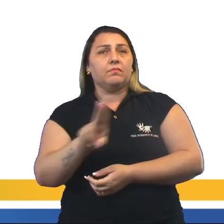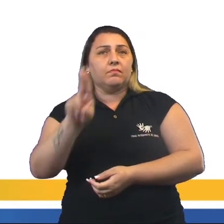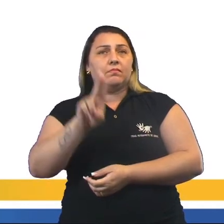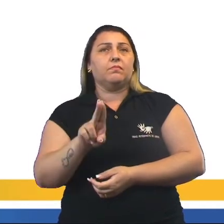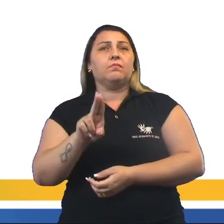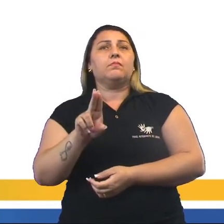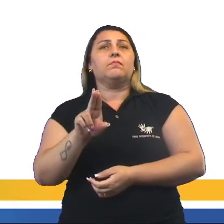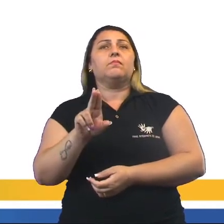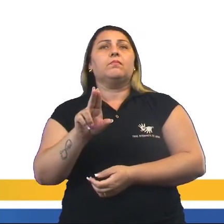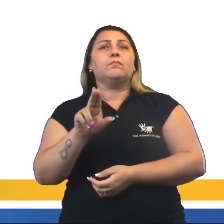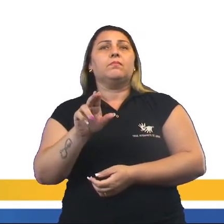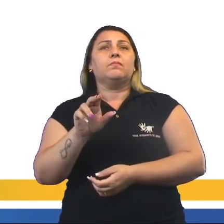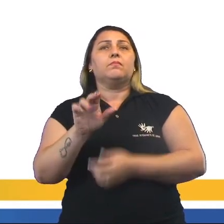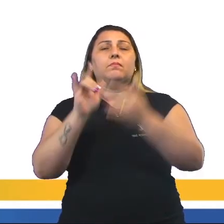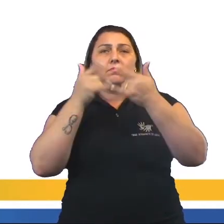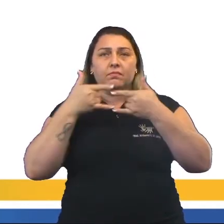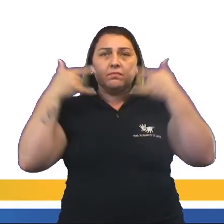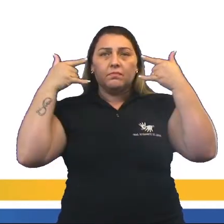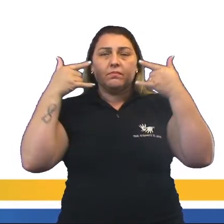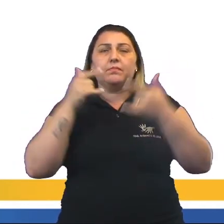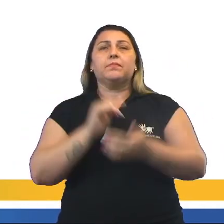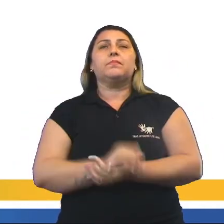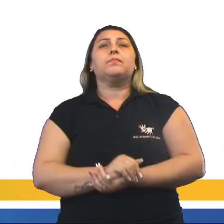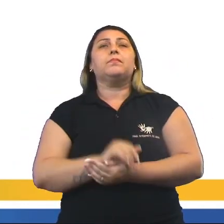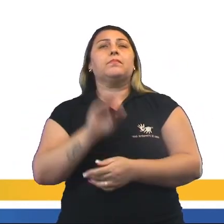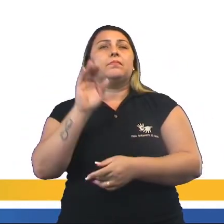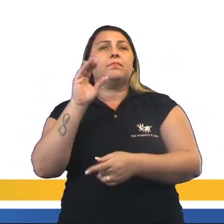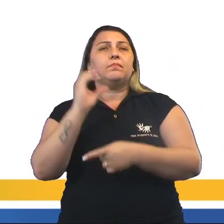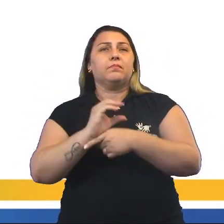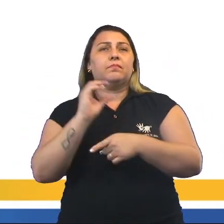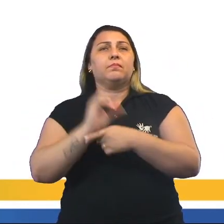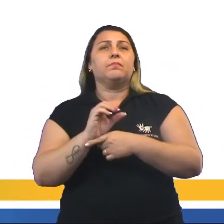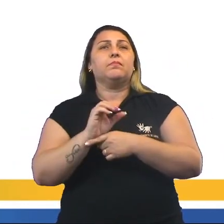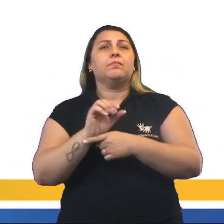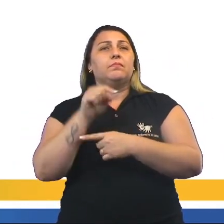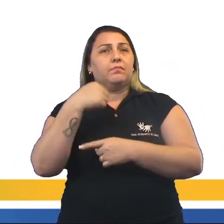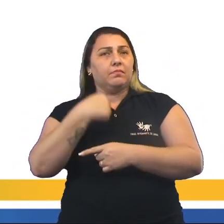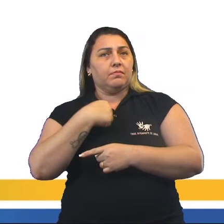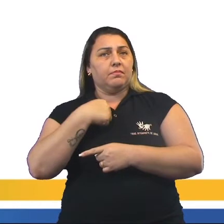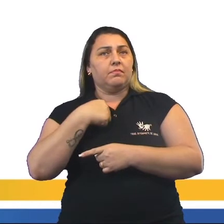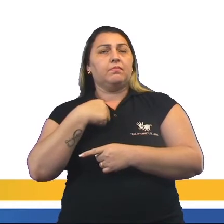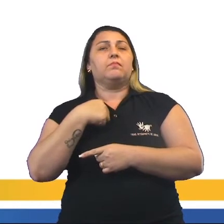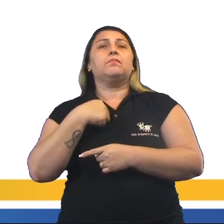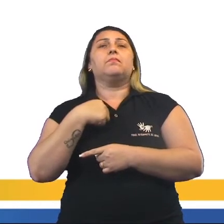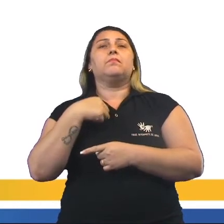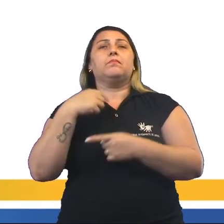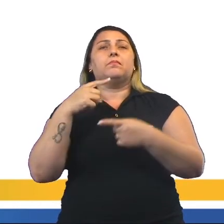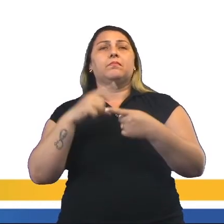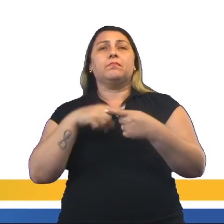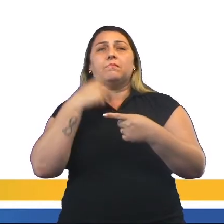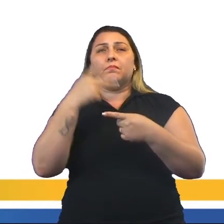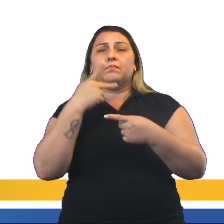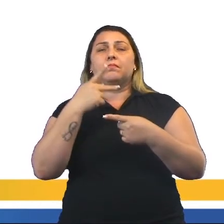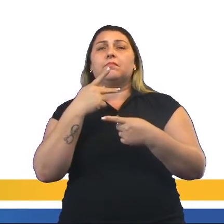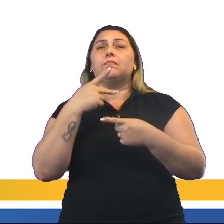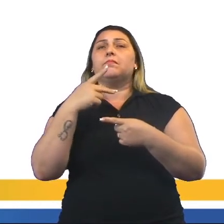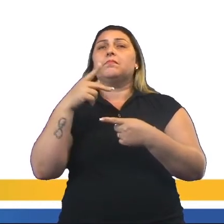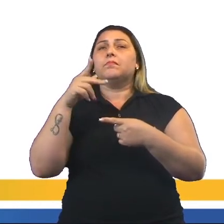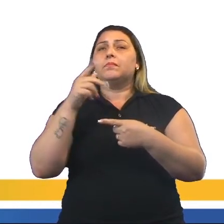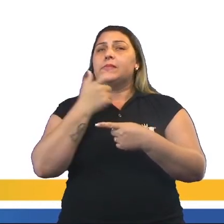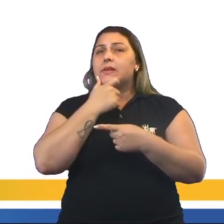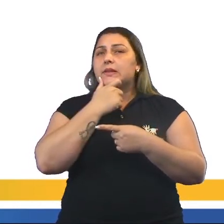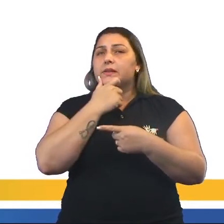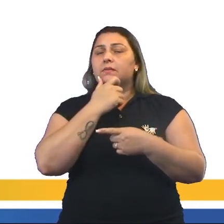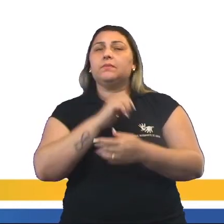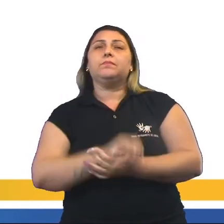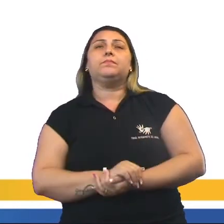usar, e a face mask, uma máscara. E na letra C, I, eu, speak, falar, e